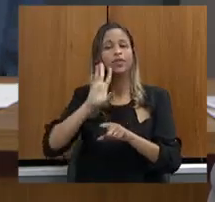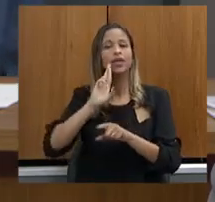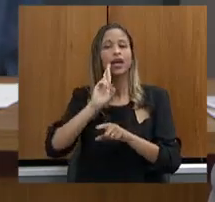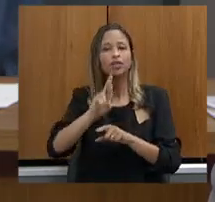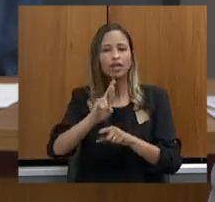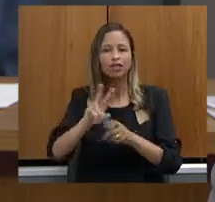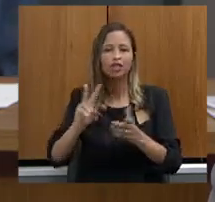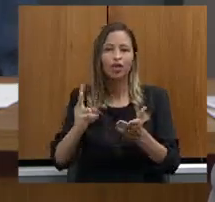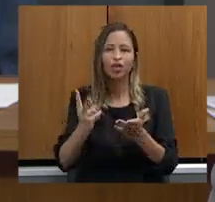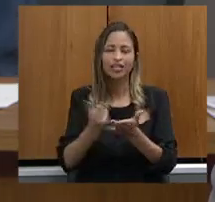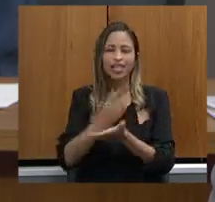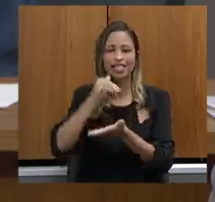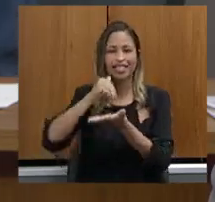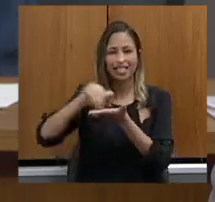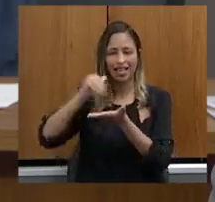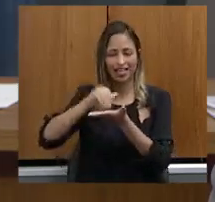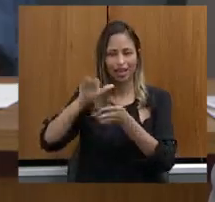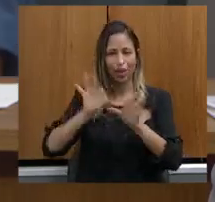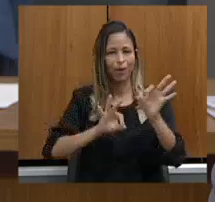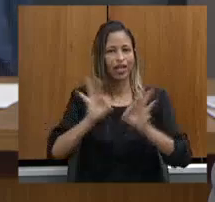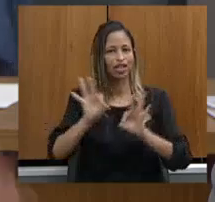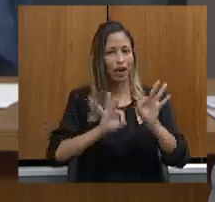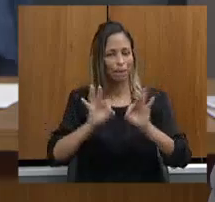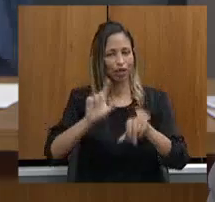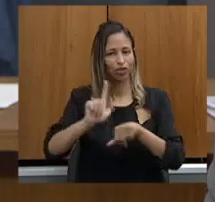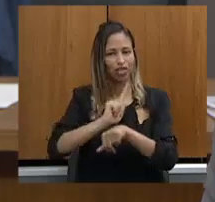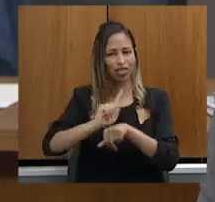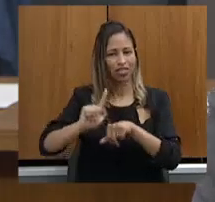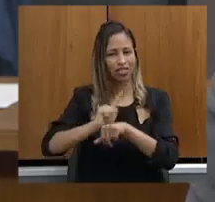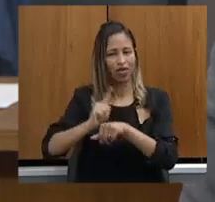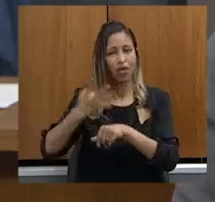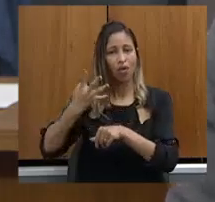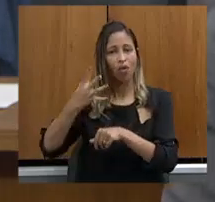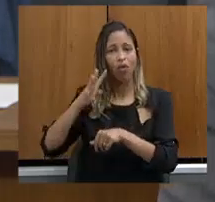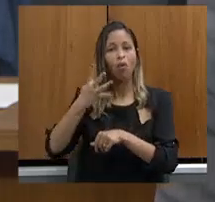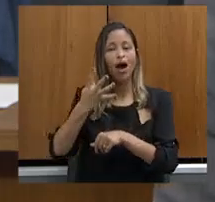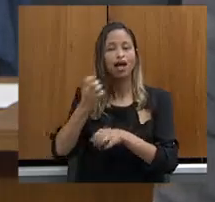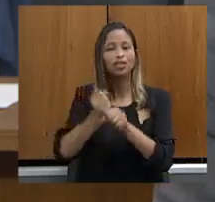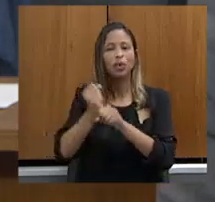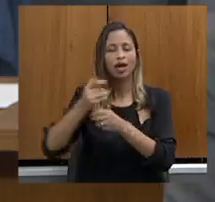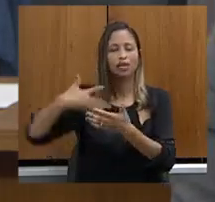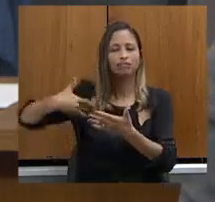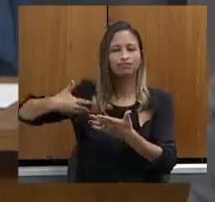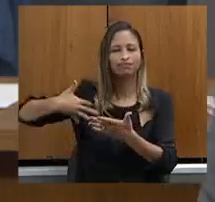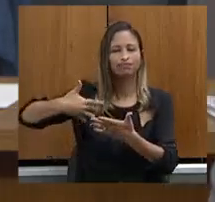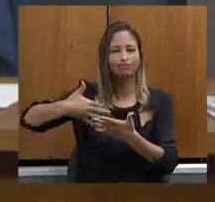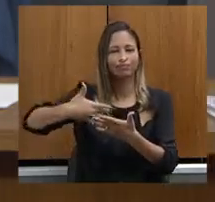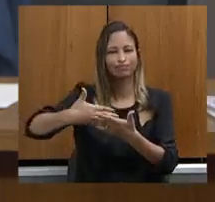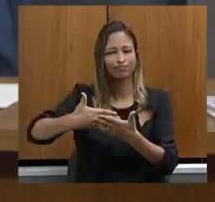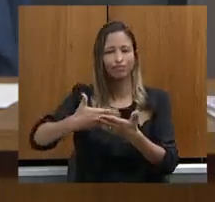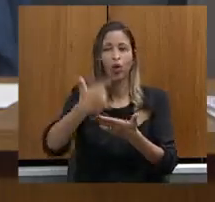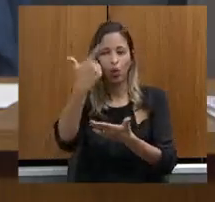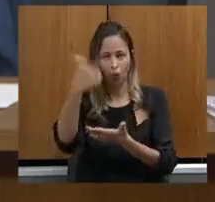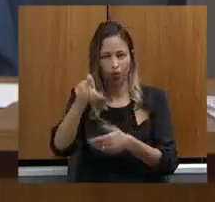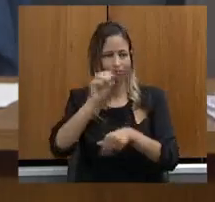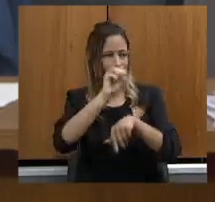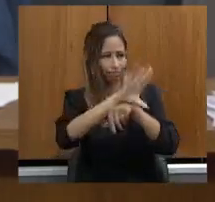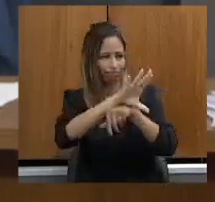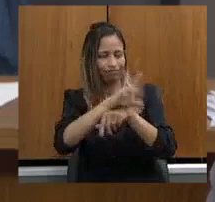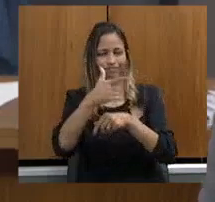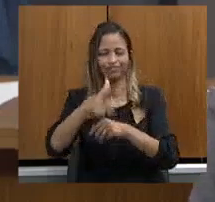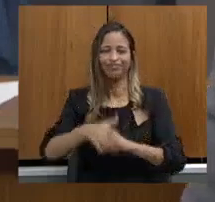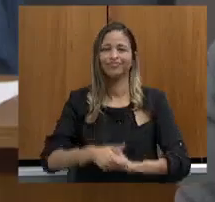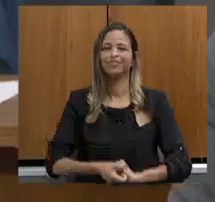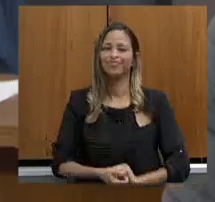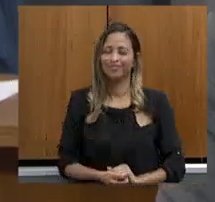obtidos pela secretaria de planejamento e gestão ao longo desses quatro anos de gestão pode passar por favor